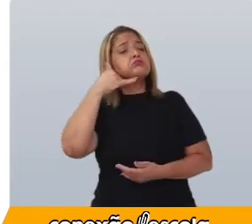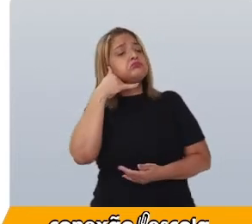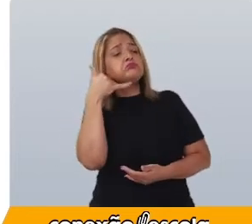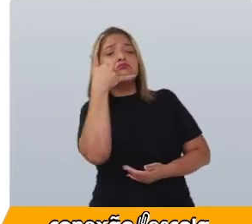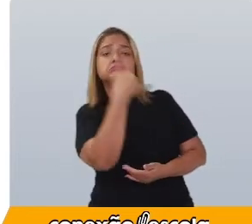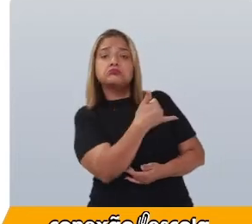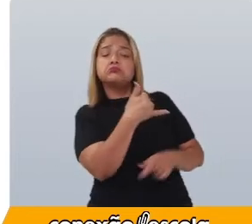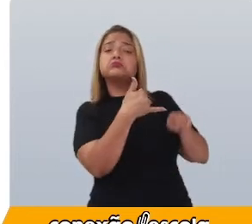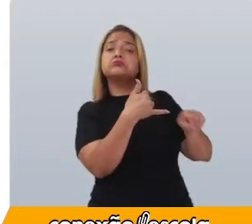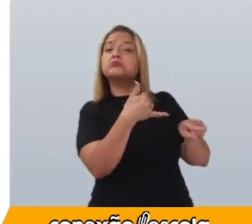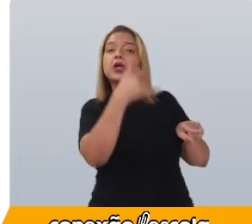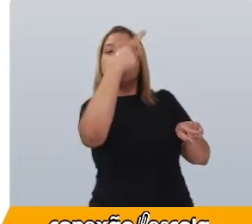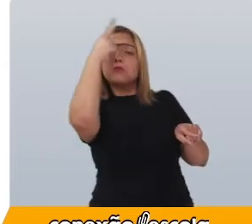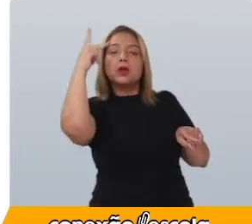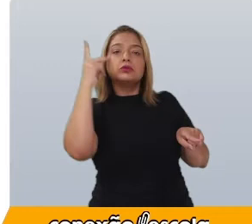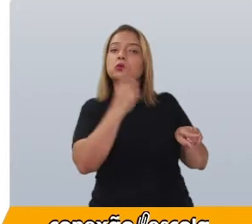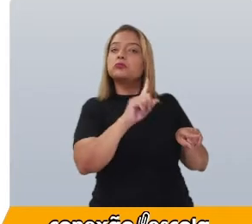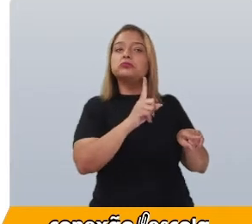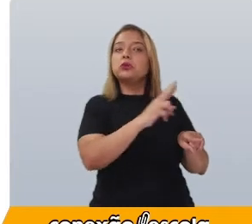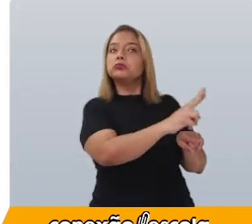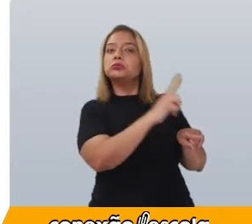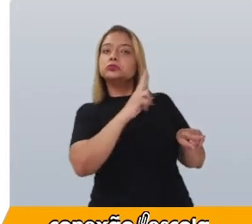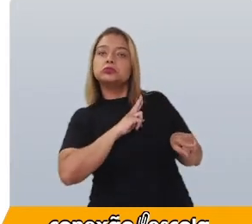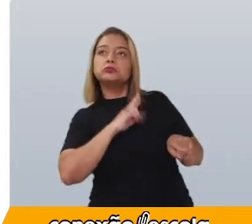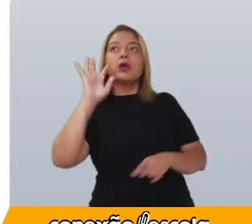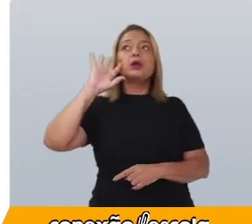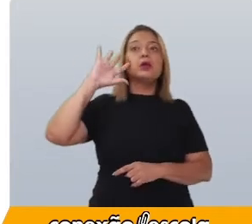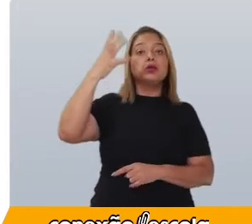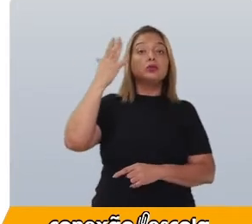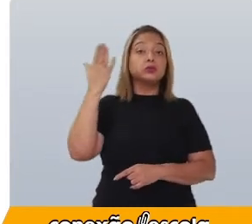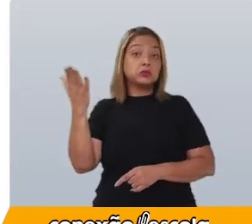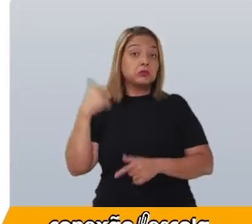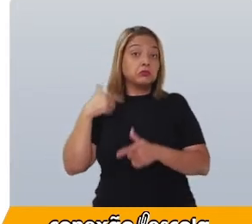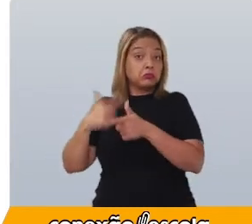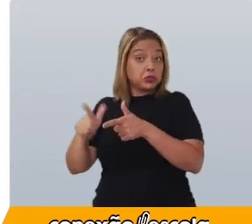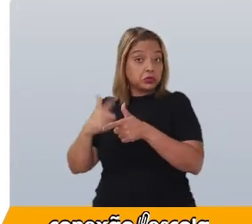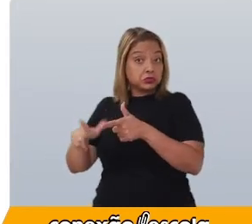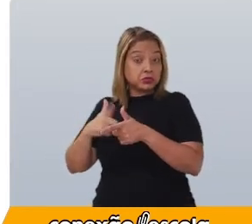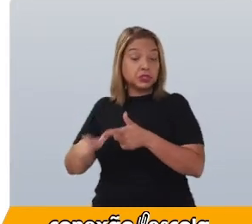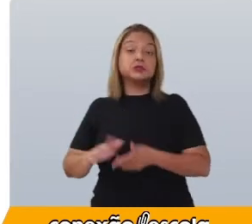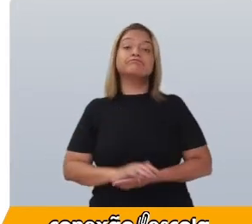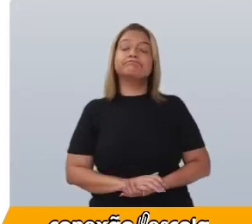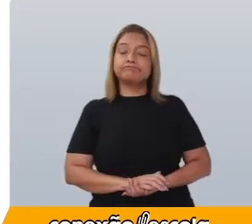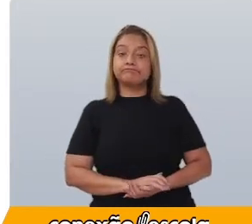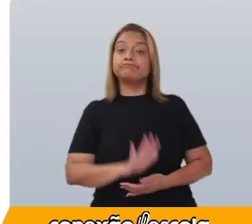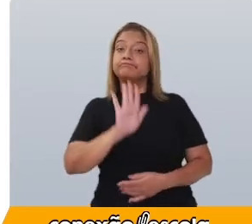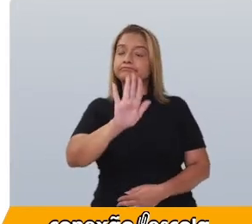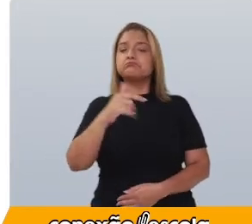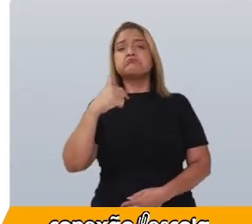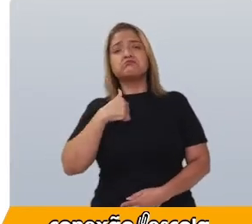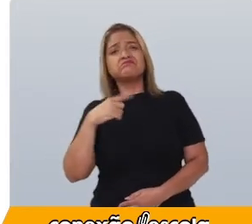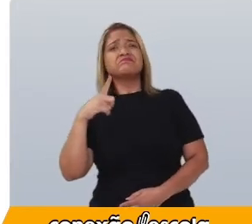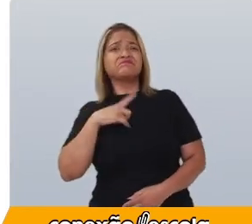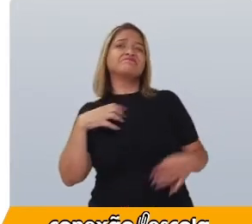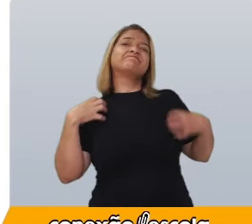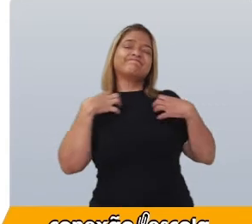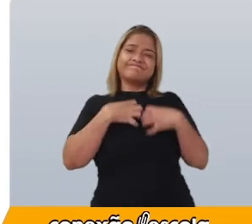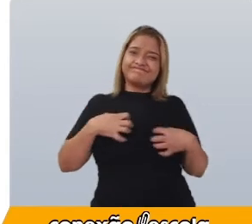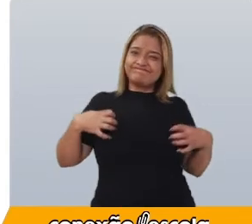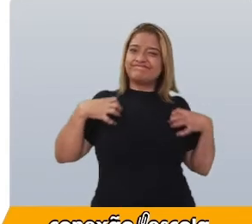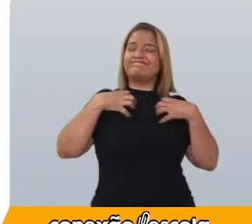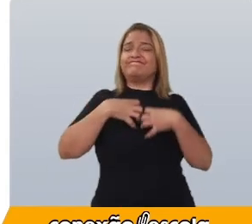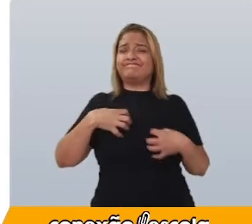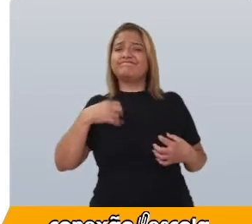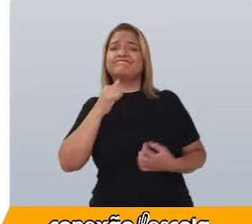portaria, mas não conseguiram resolver o meu problema. E por isso, fiquei um pouco